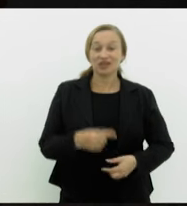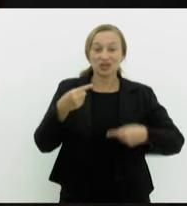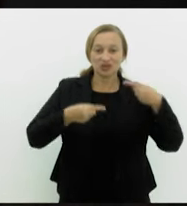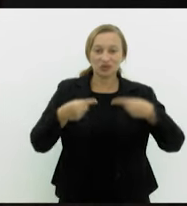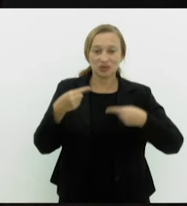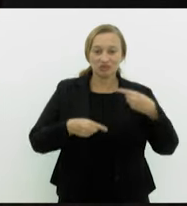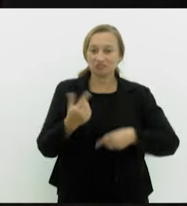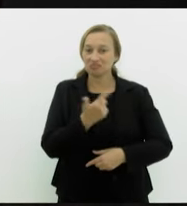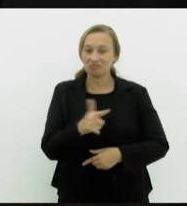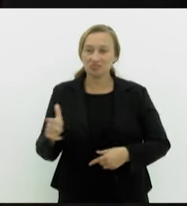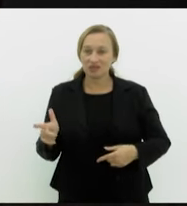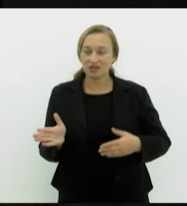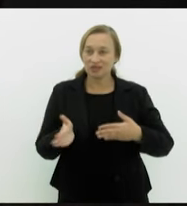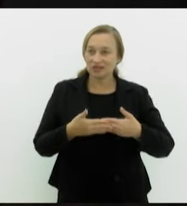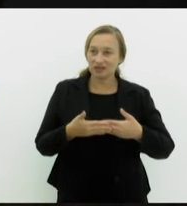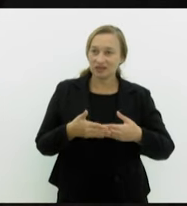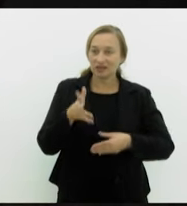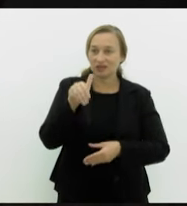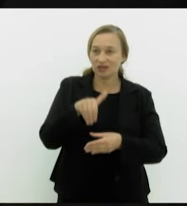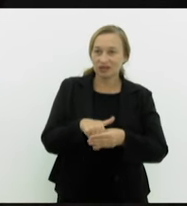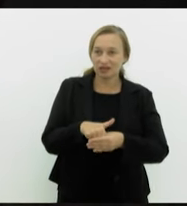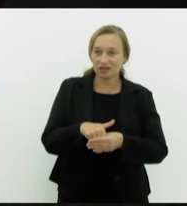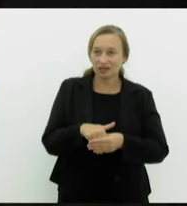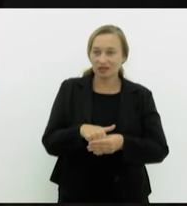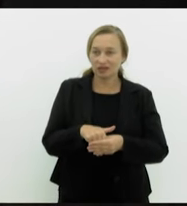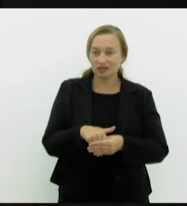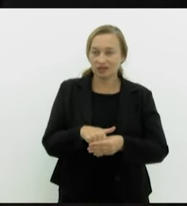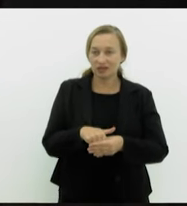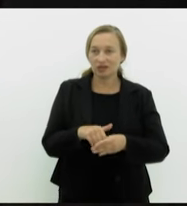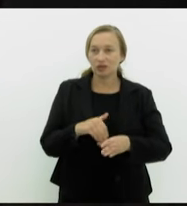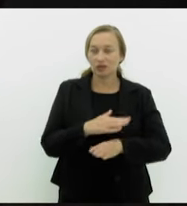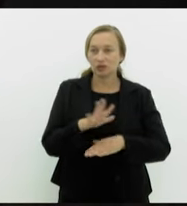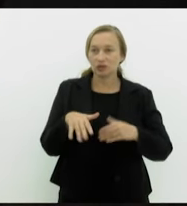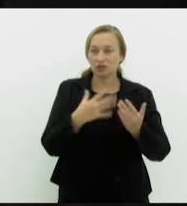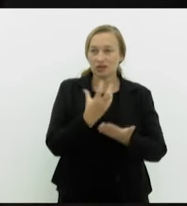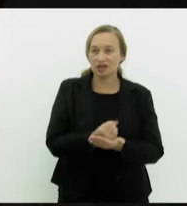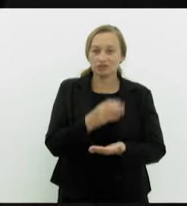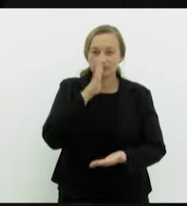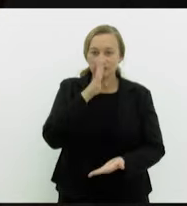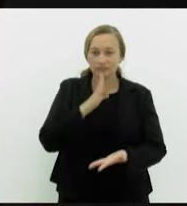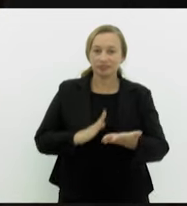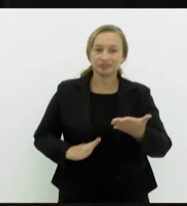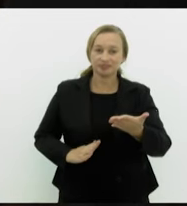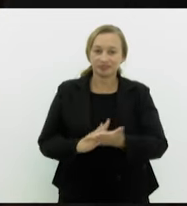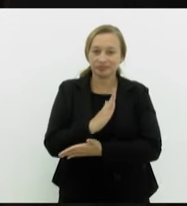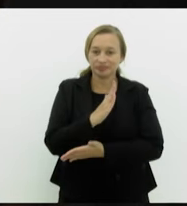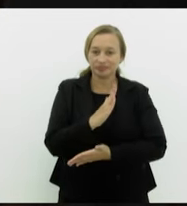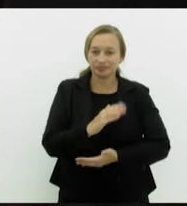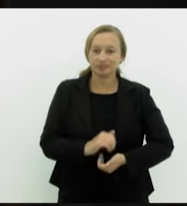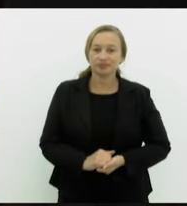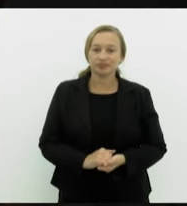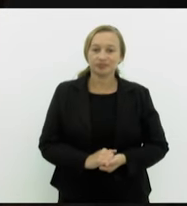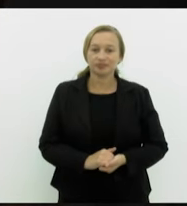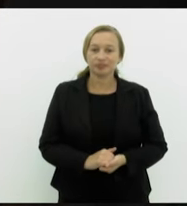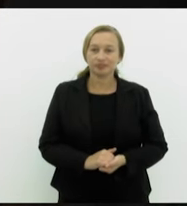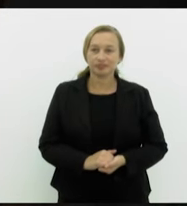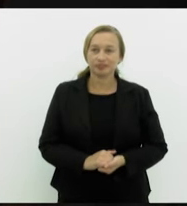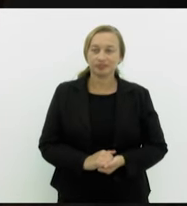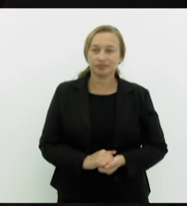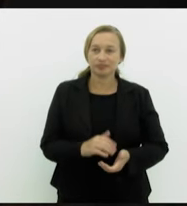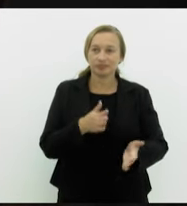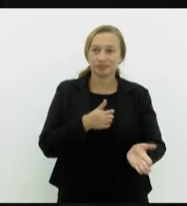discussão. Não havendo quem queira discutir, encerrada a discussão. Em votação. Os senhores que aprovam permaneçam como estão. Aprovado, vai